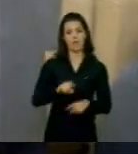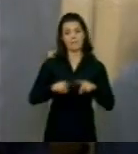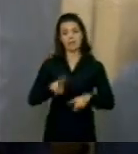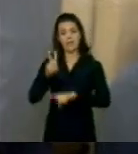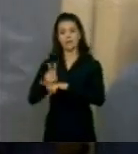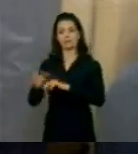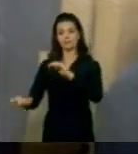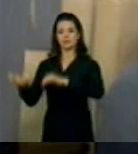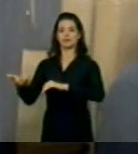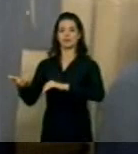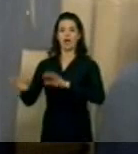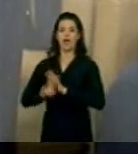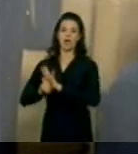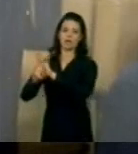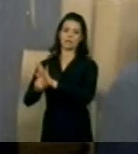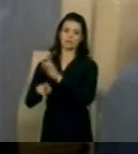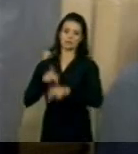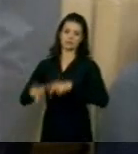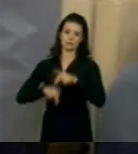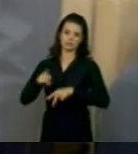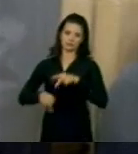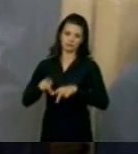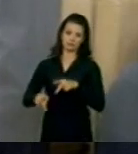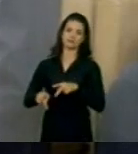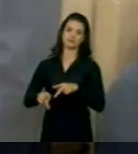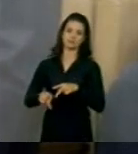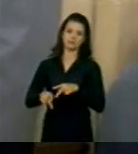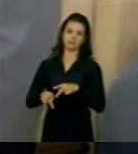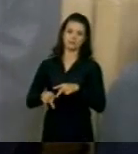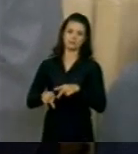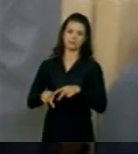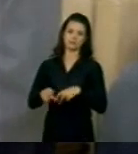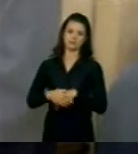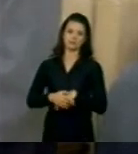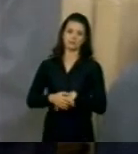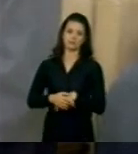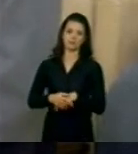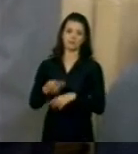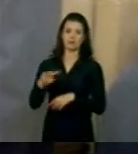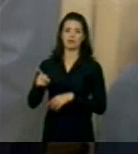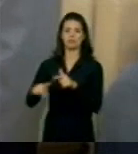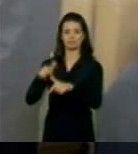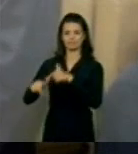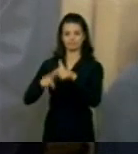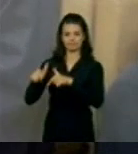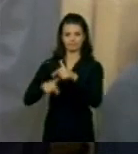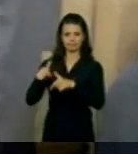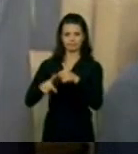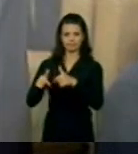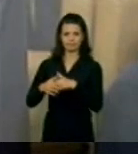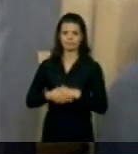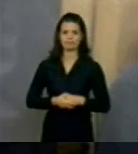representação popular e a sua legítima e absoluta, e o seu absoluto funcionamento.